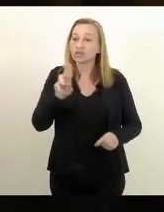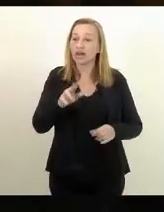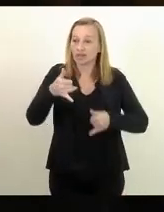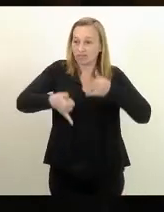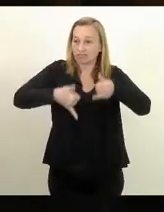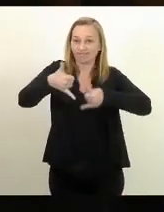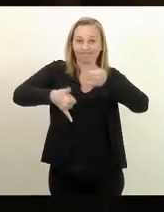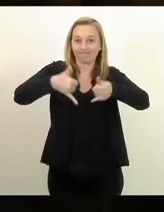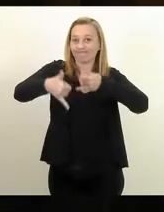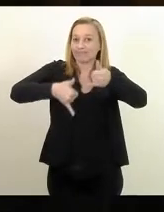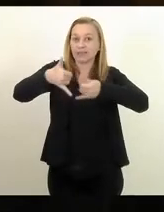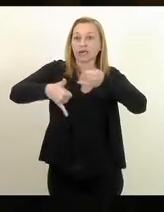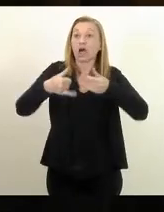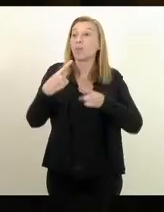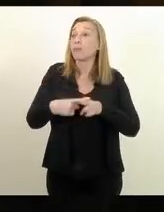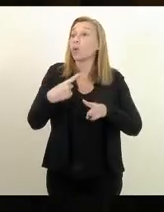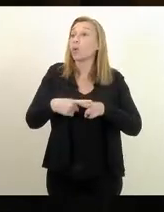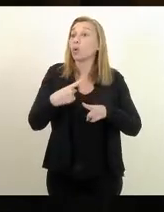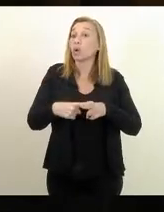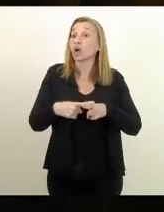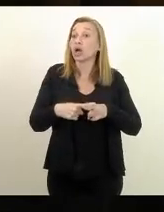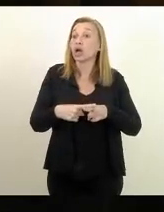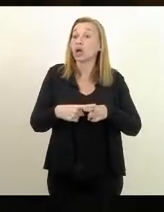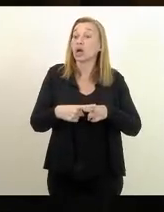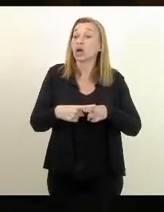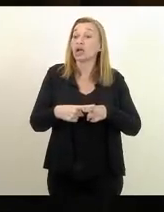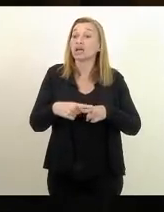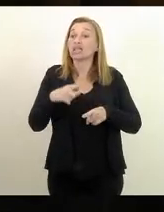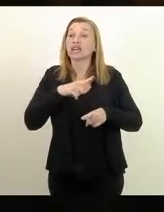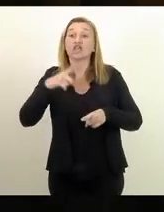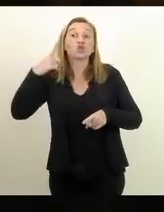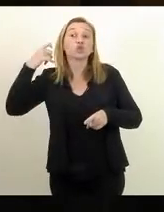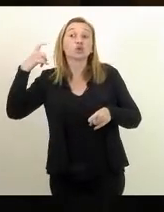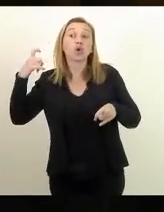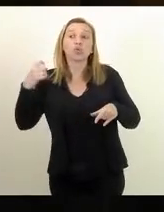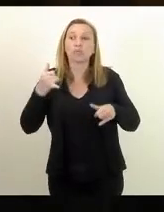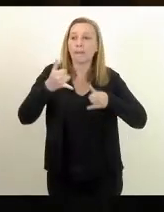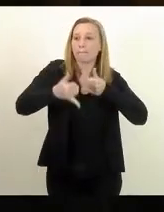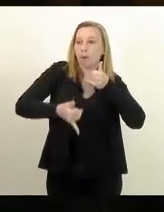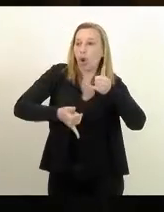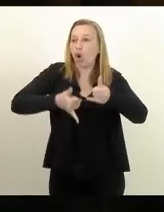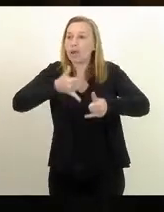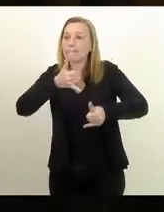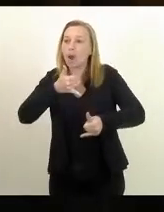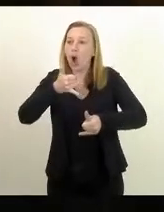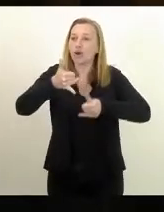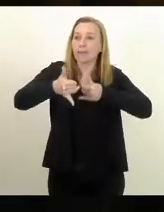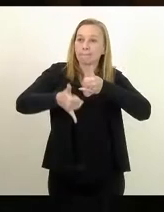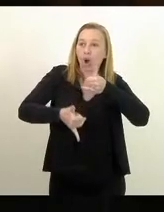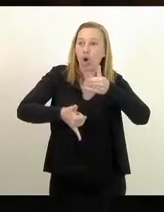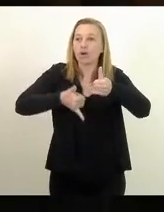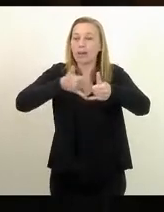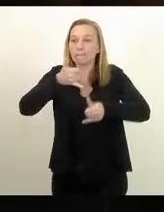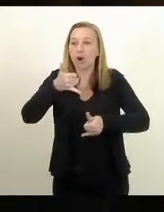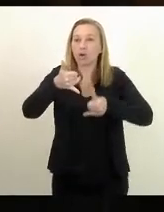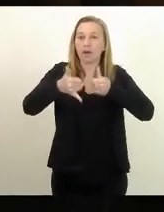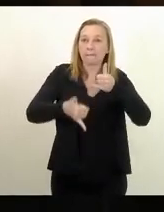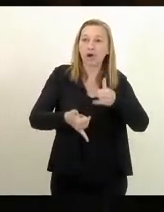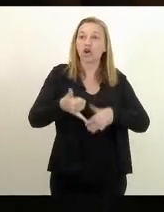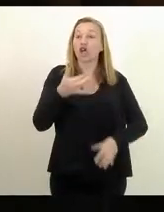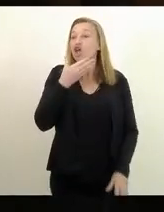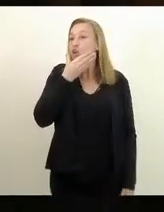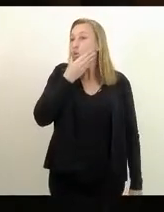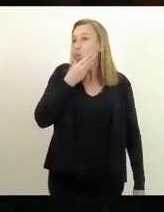porque produzem um som ao caminhar e um homem afegão